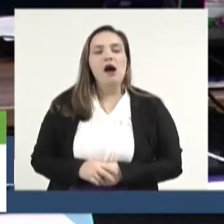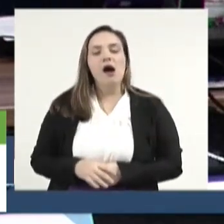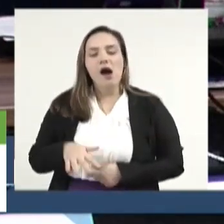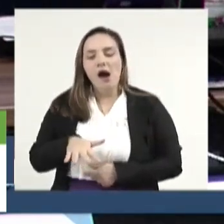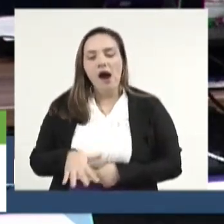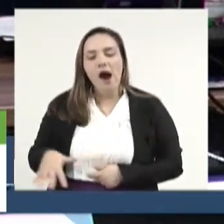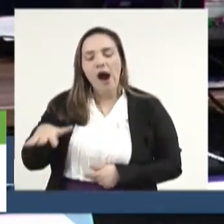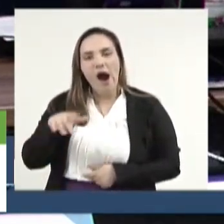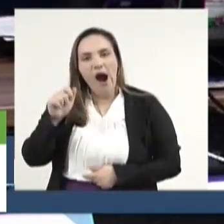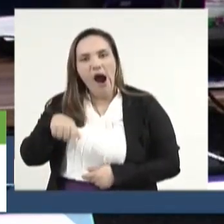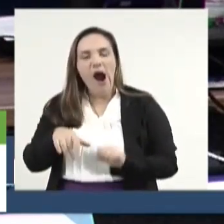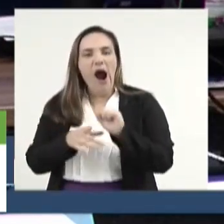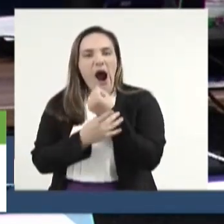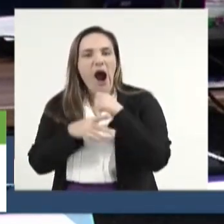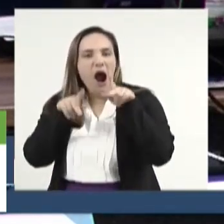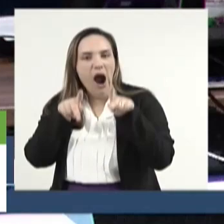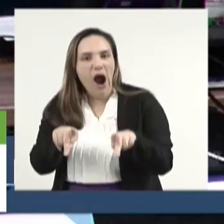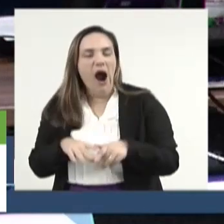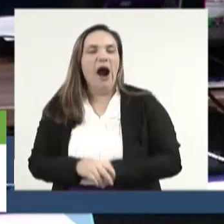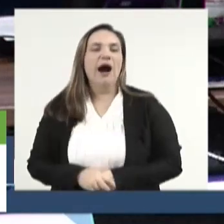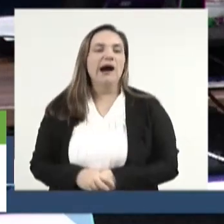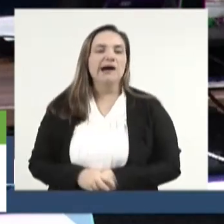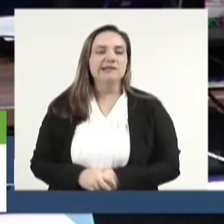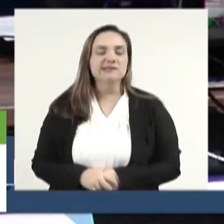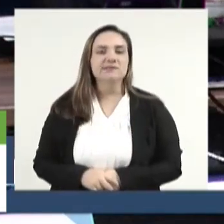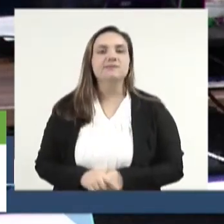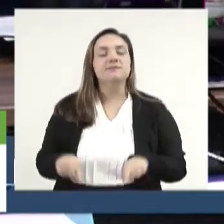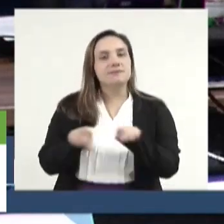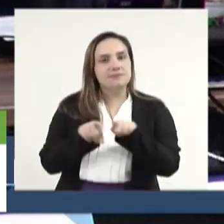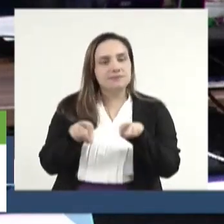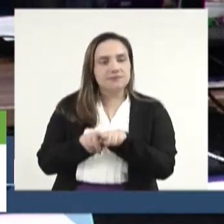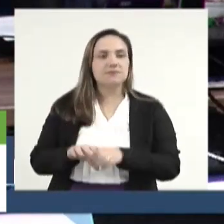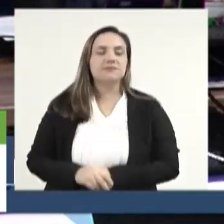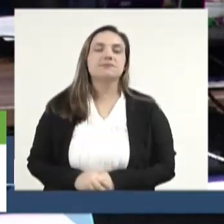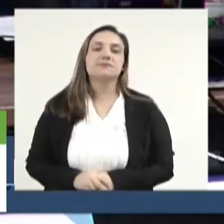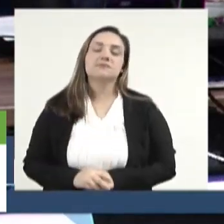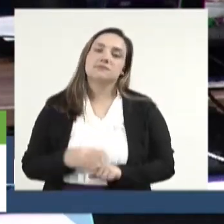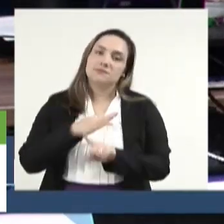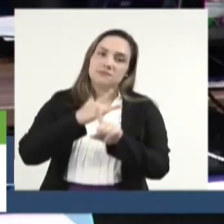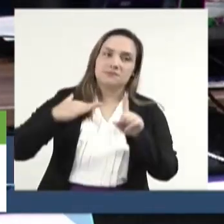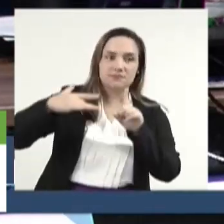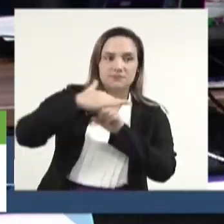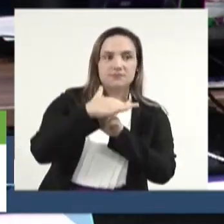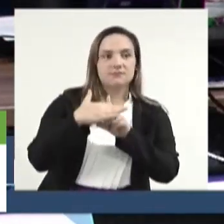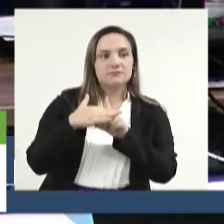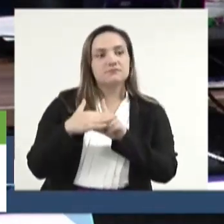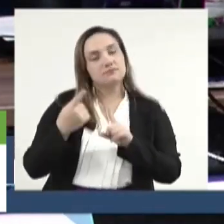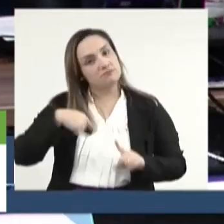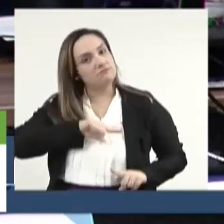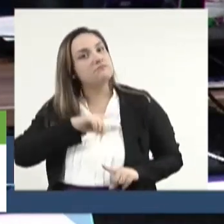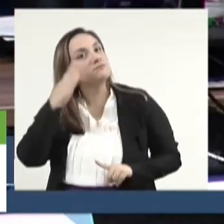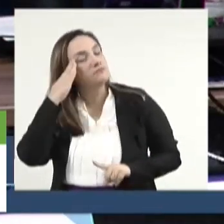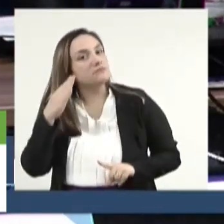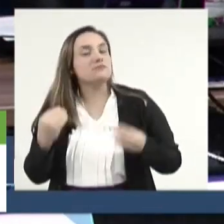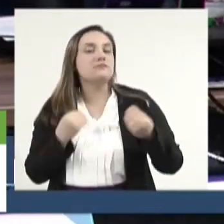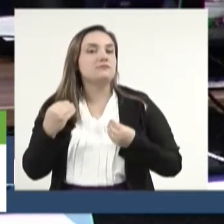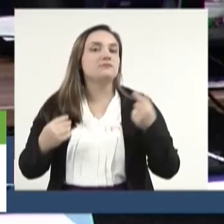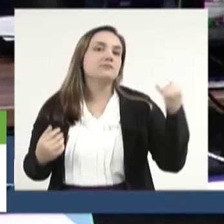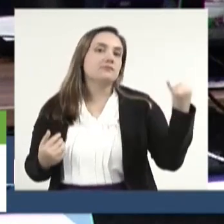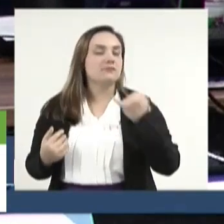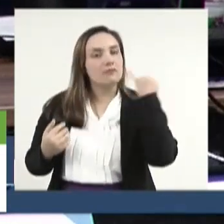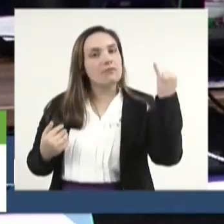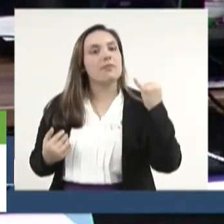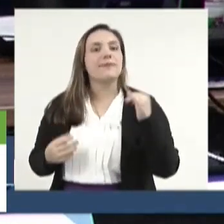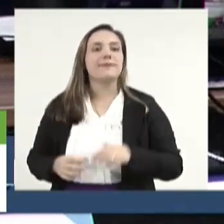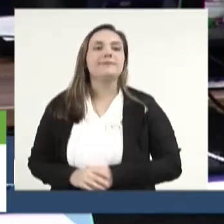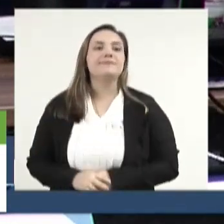nessa área da segurança pública e também do meio ambiente, nós sabemos da importância